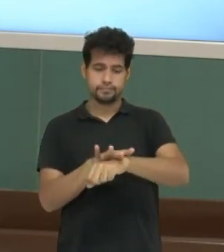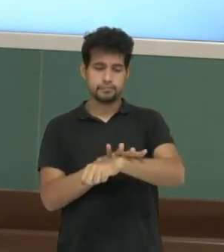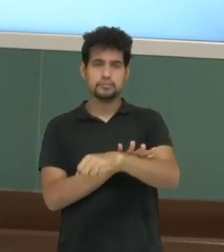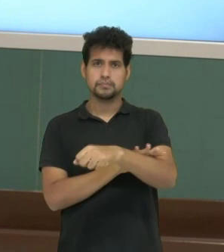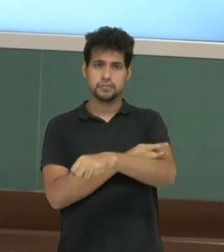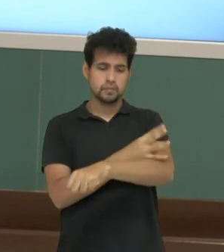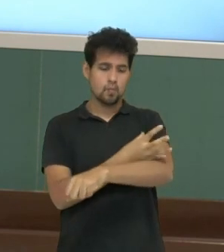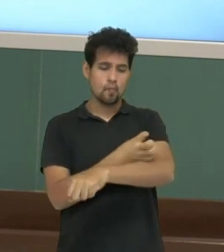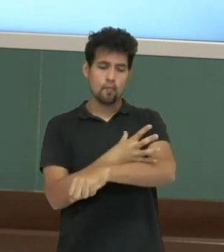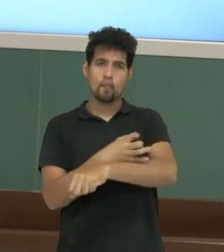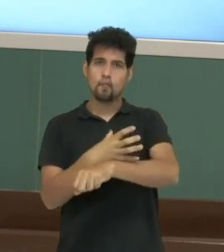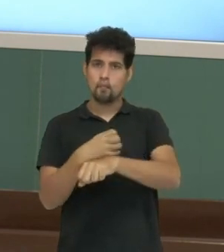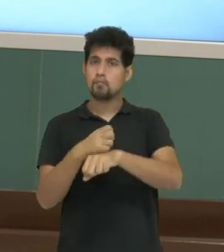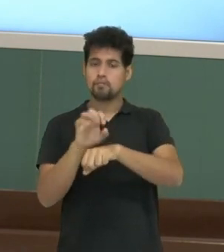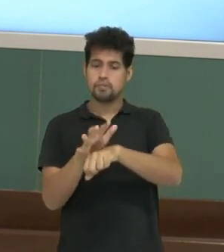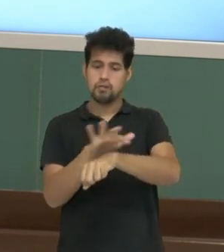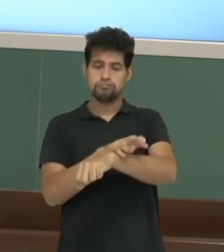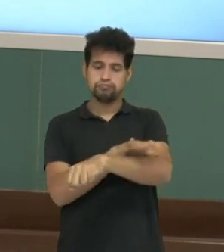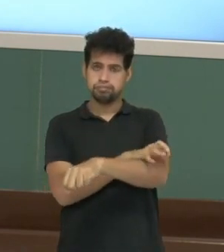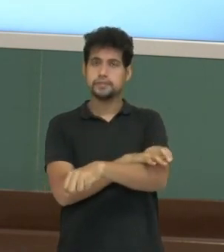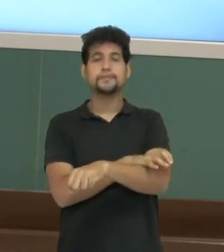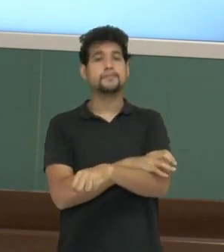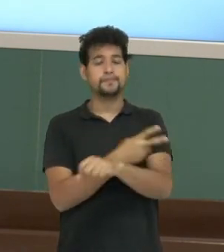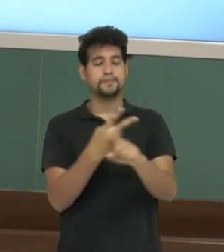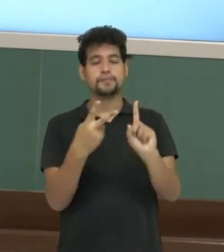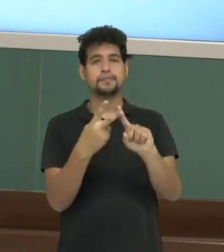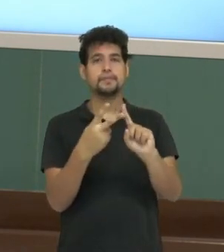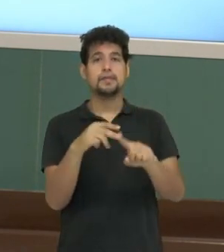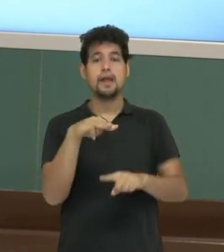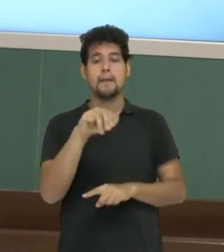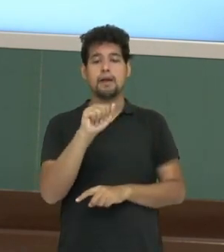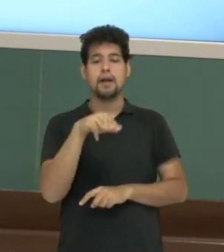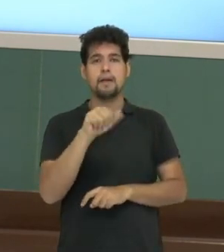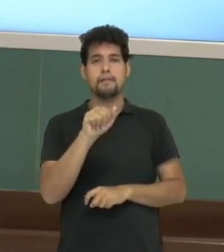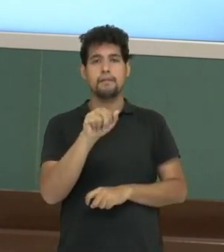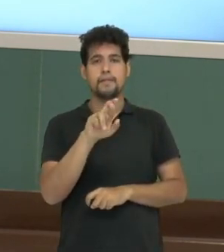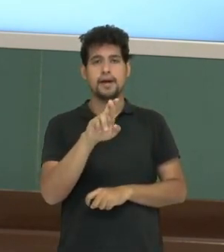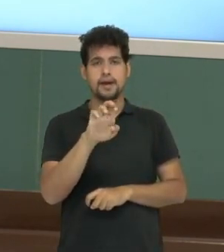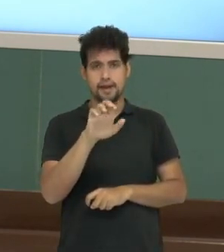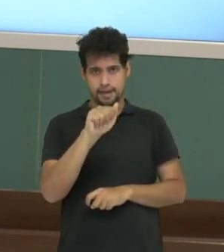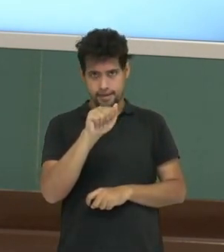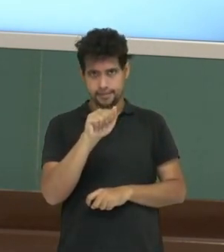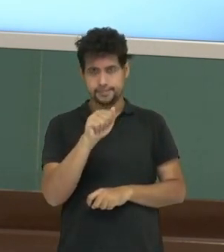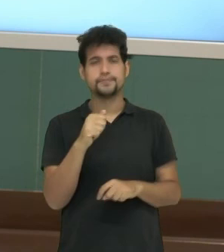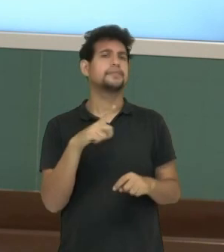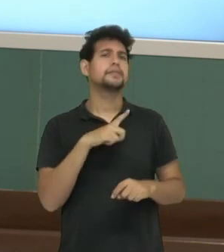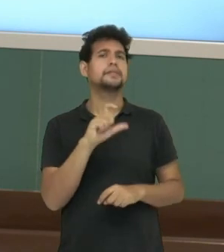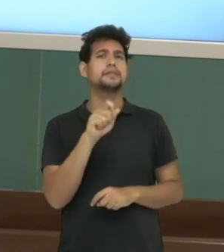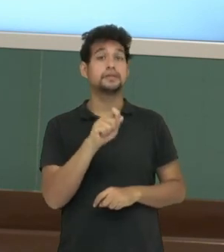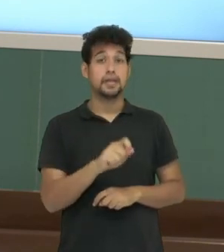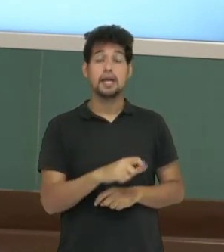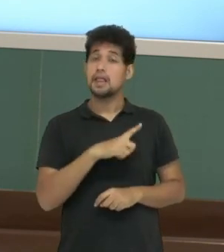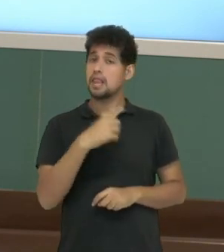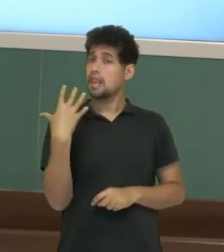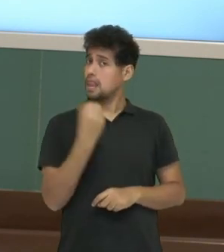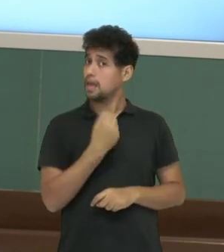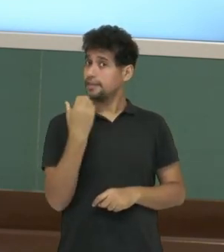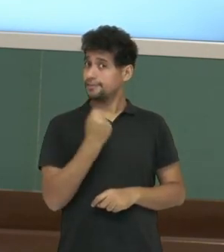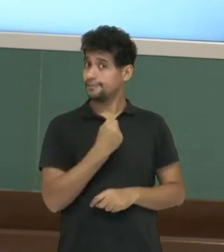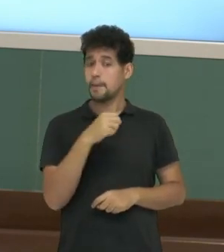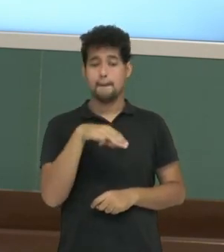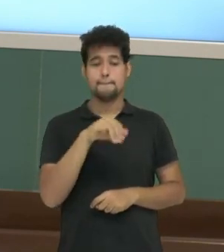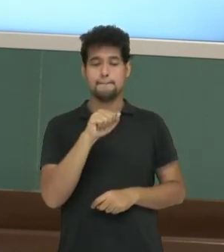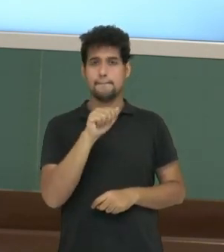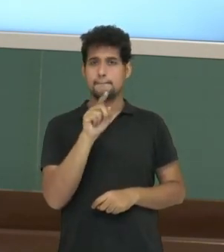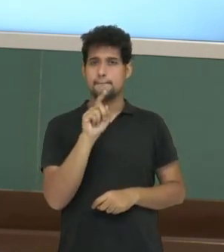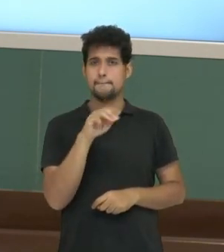né? O seu pelo. As glândulas mamárias, que produzem o leite. Lembrando que nós estamos